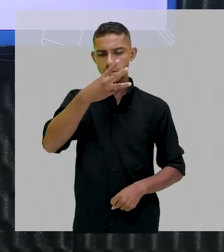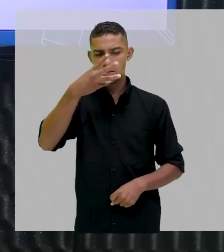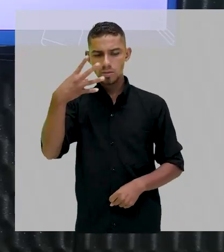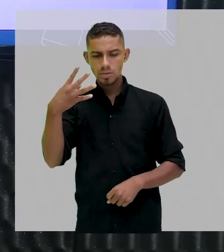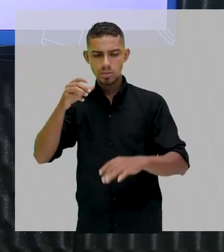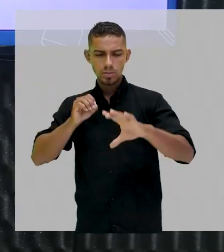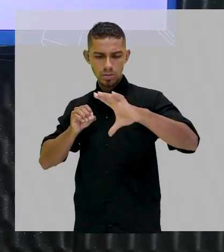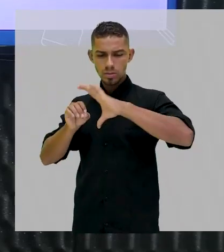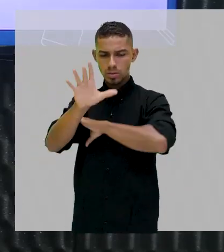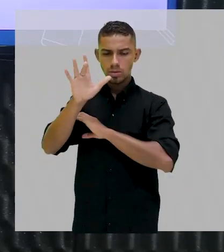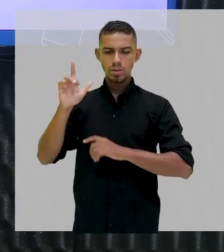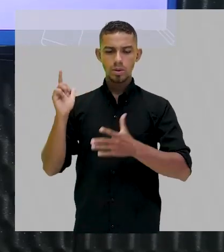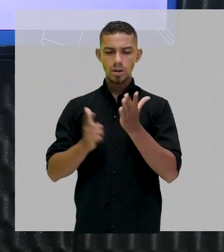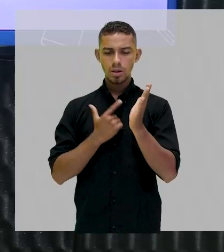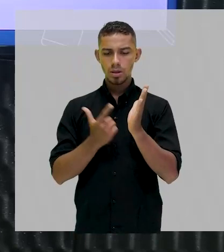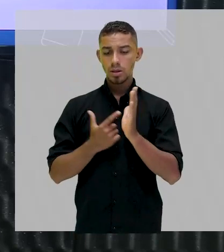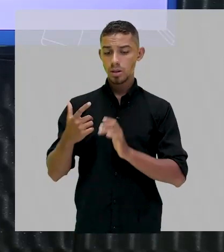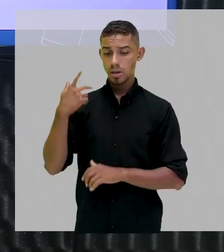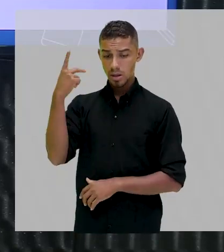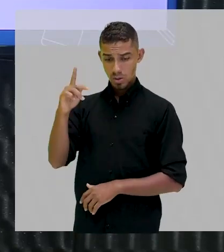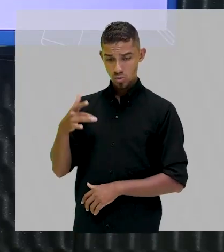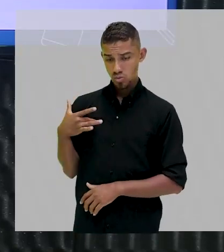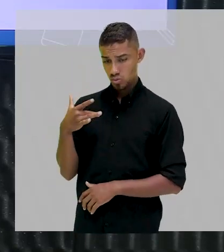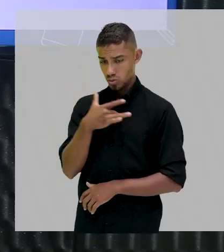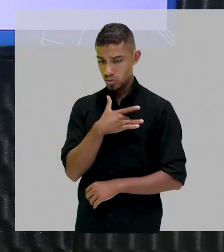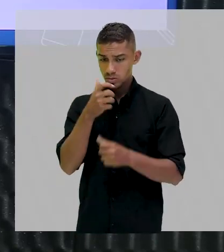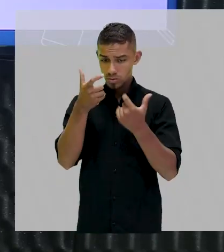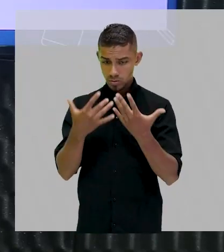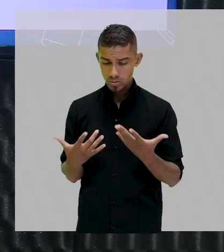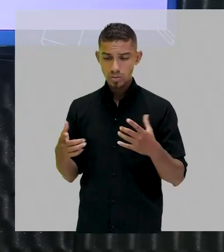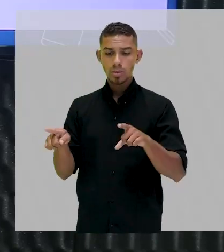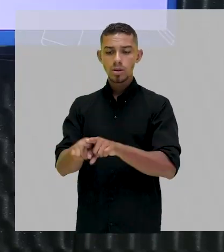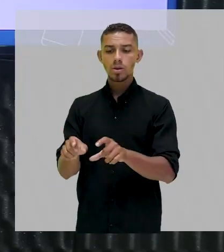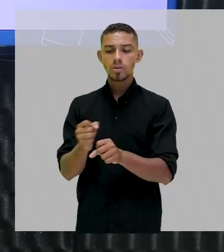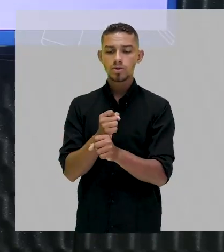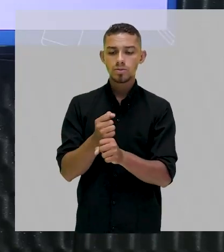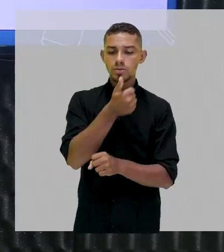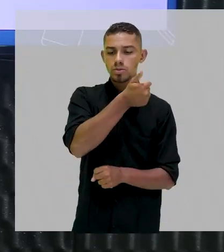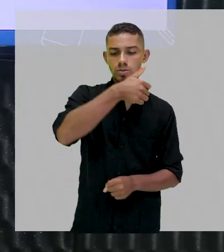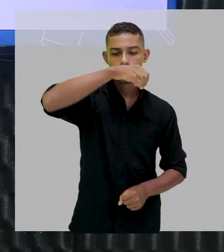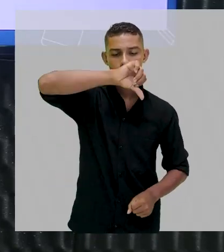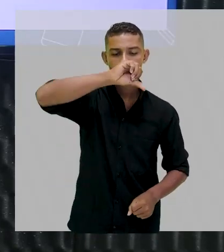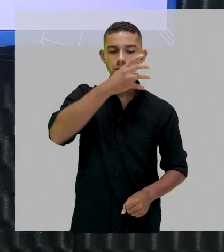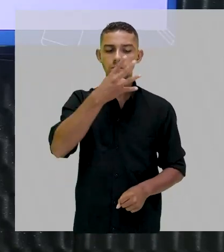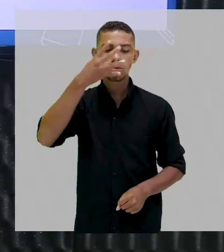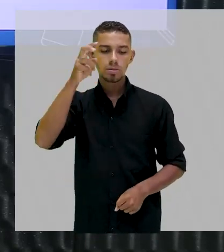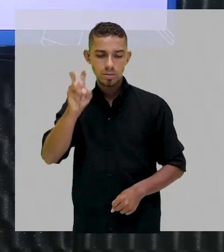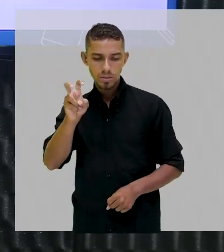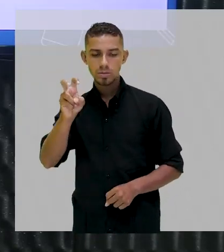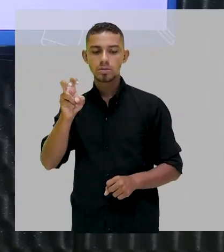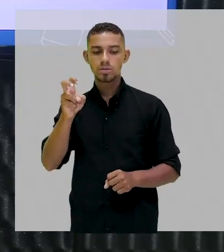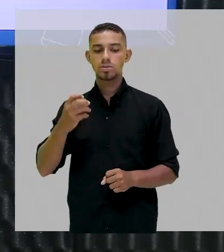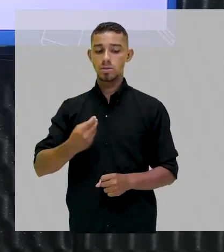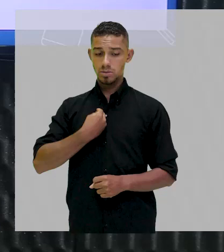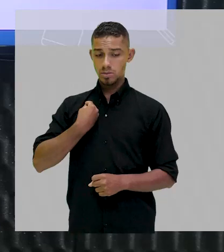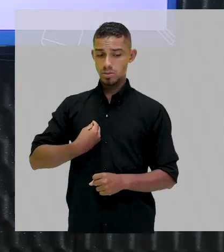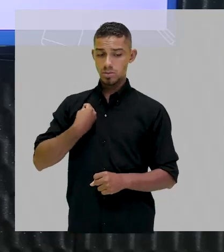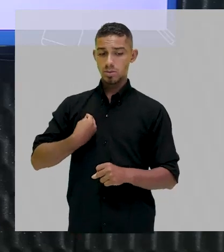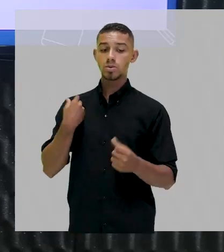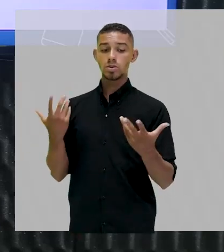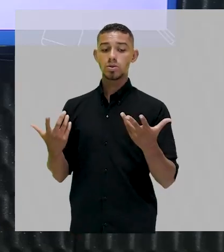Sua Saúde, e no ano de 1945, o segundo, Retorno à Vida através da